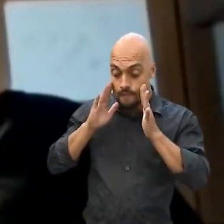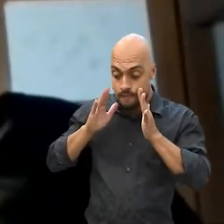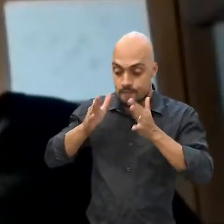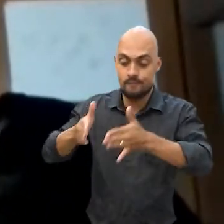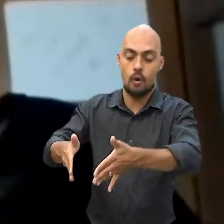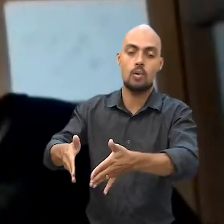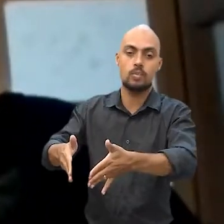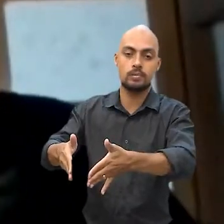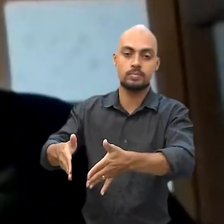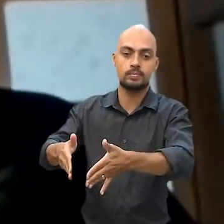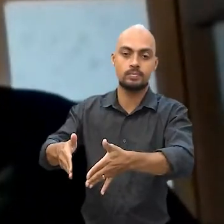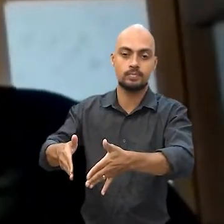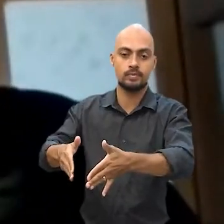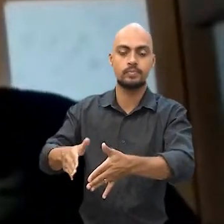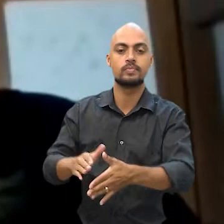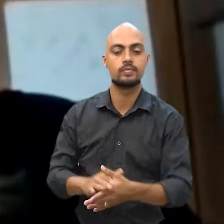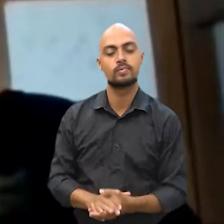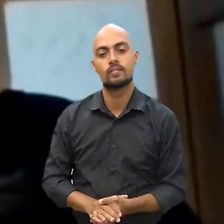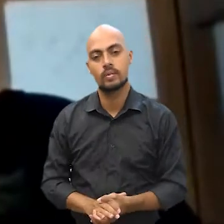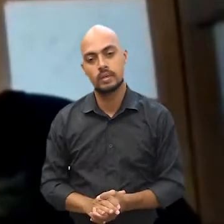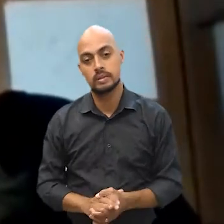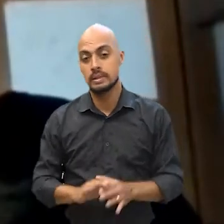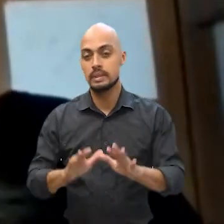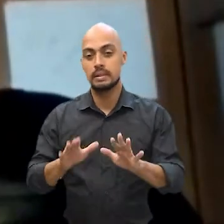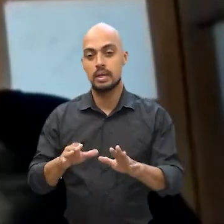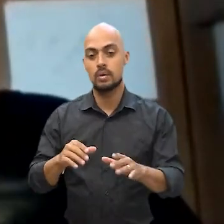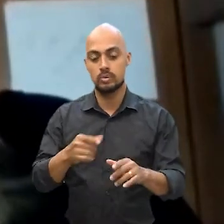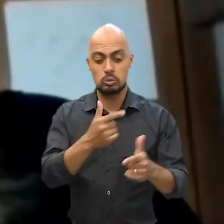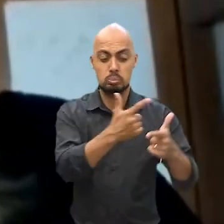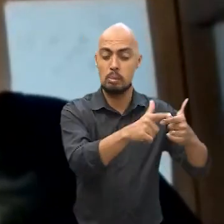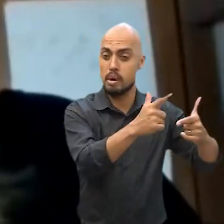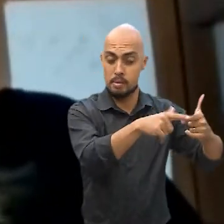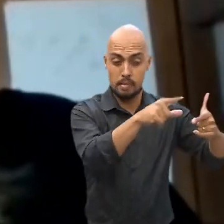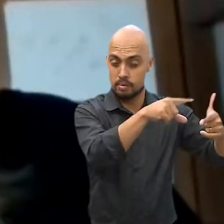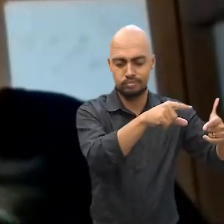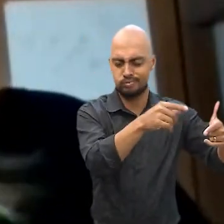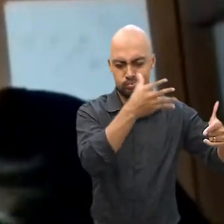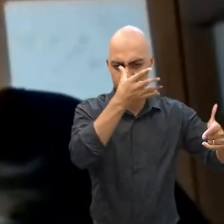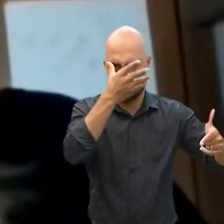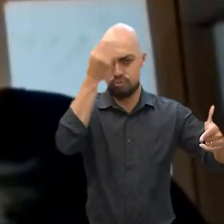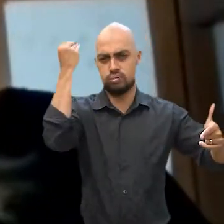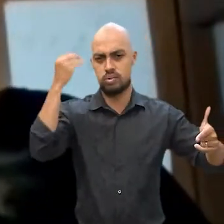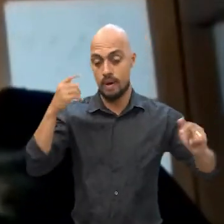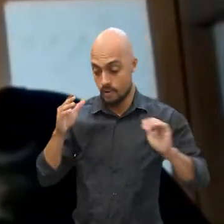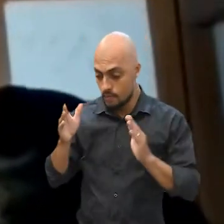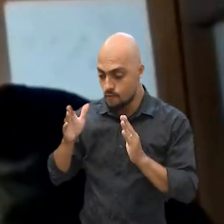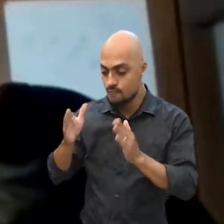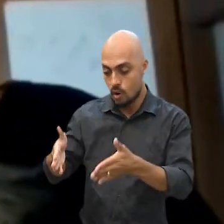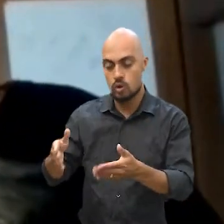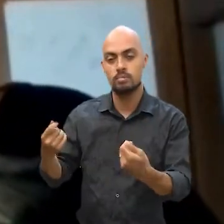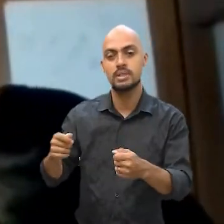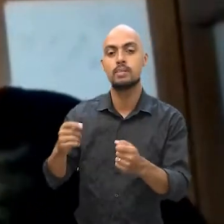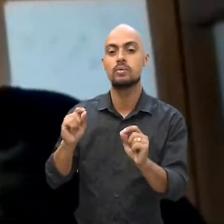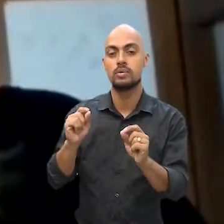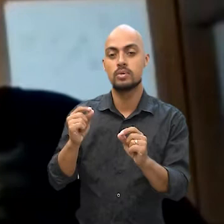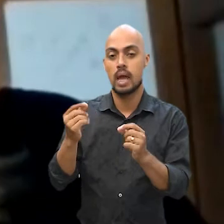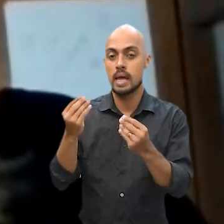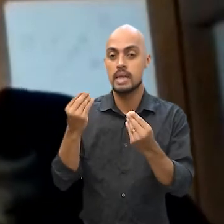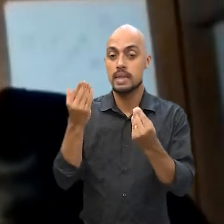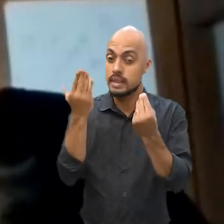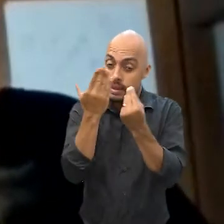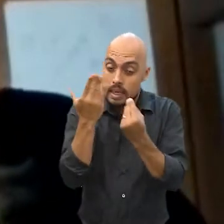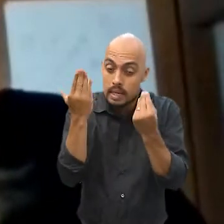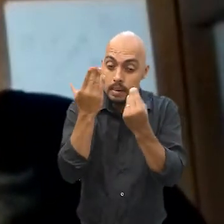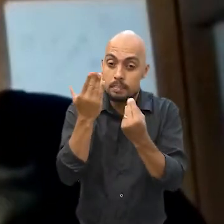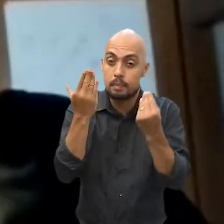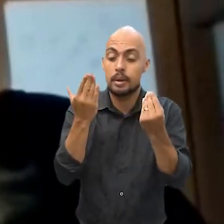Esse buraco externo que vai ficar, a gente tem que esquecer, né? Mas é tempo de progredir nas terapias, é tempo de